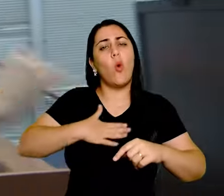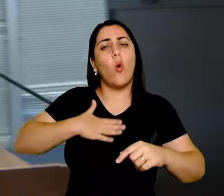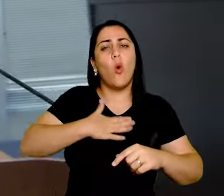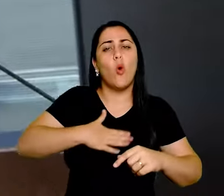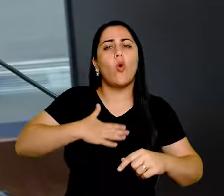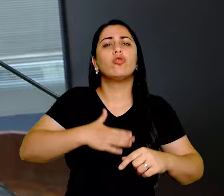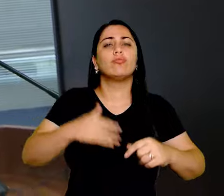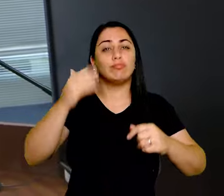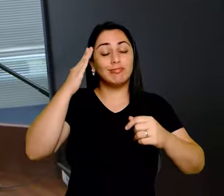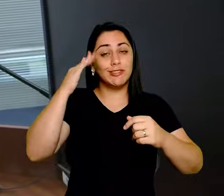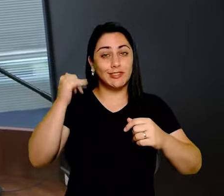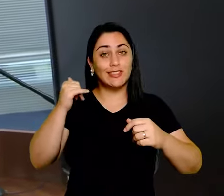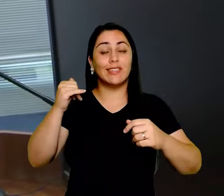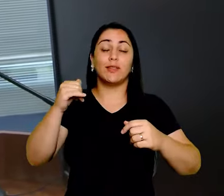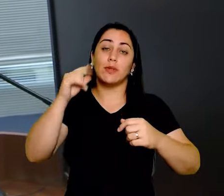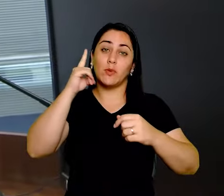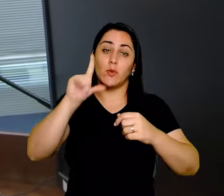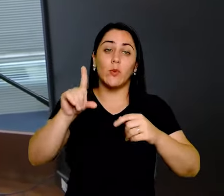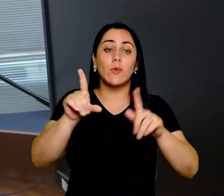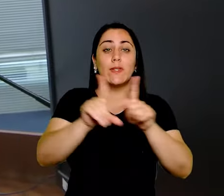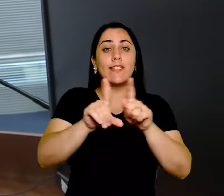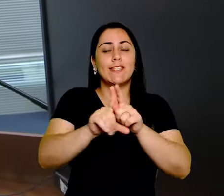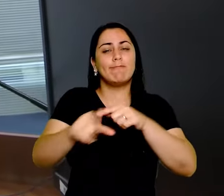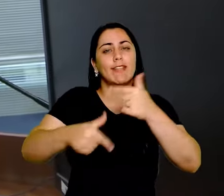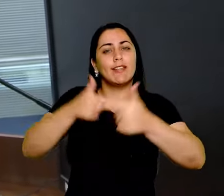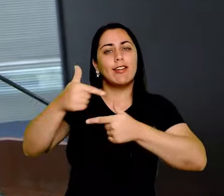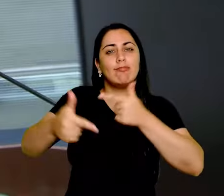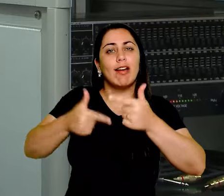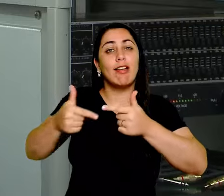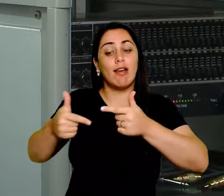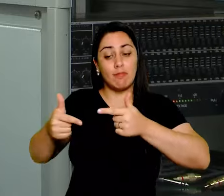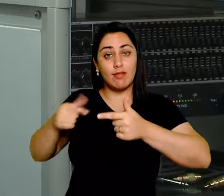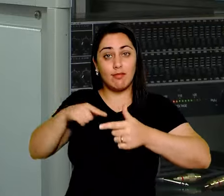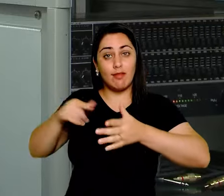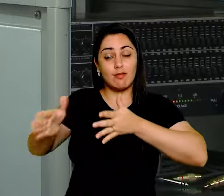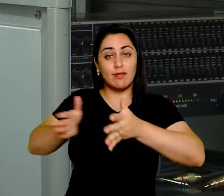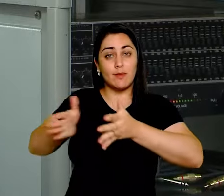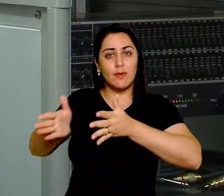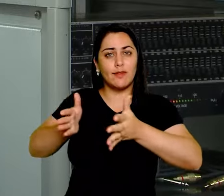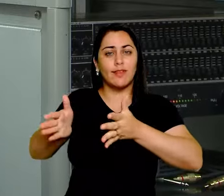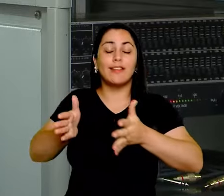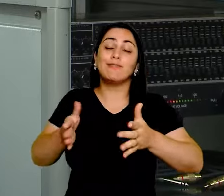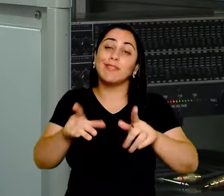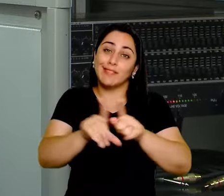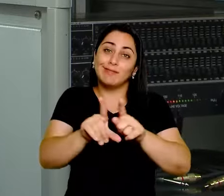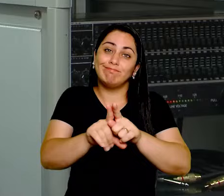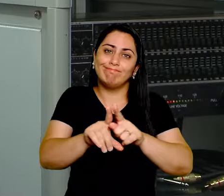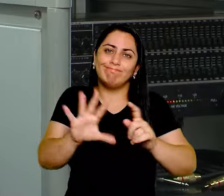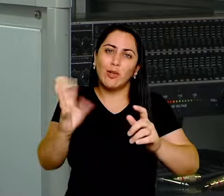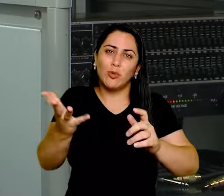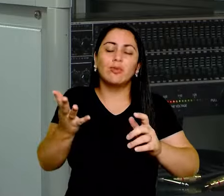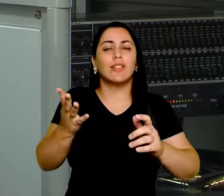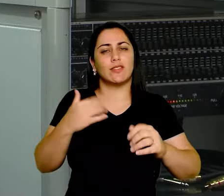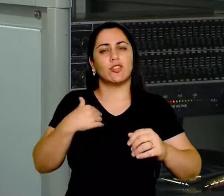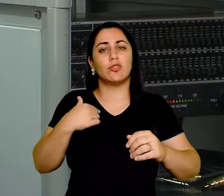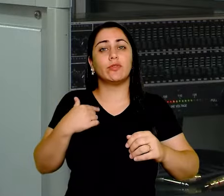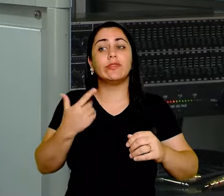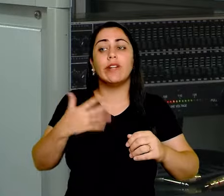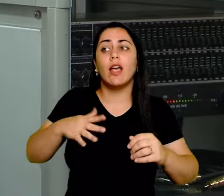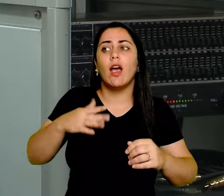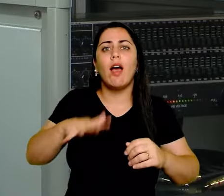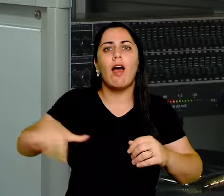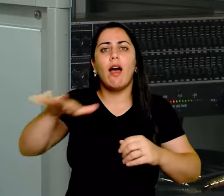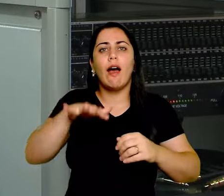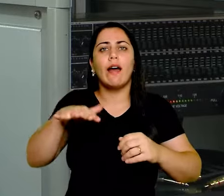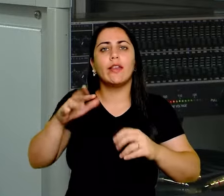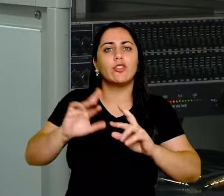área que eu gosto e que eu sabia que eu teria como trabalhar com acessibilidade, porque também tem isso, né? Quando a gente